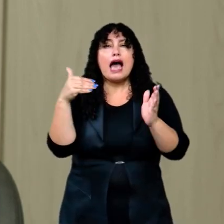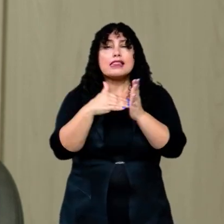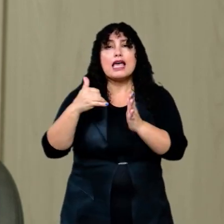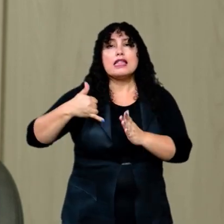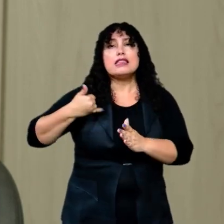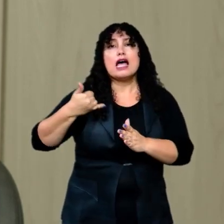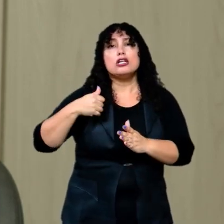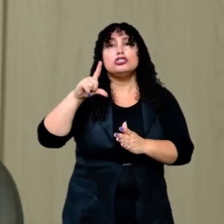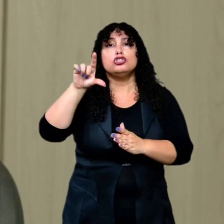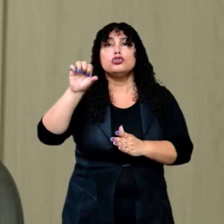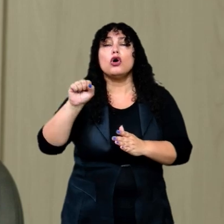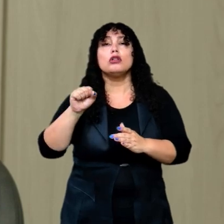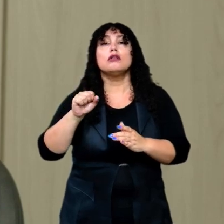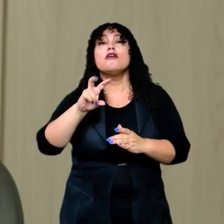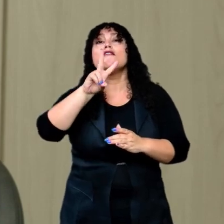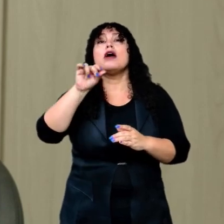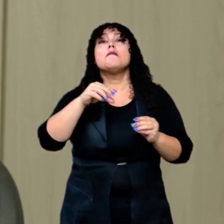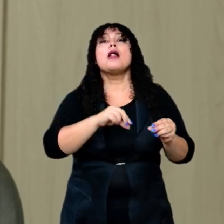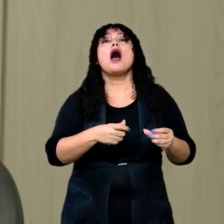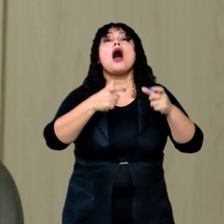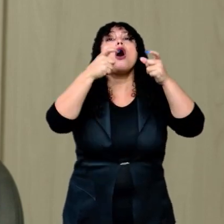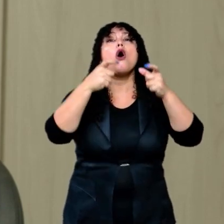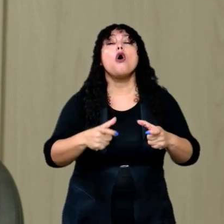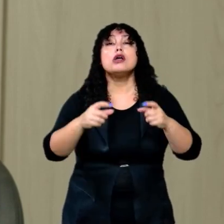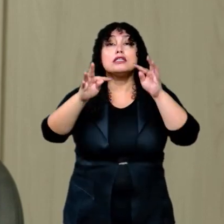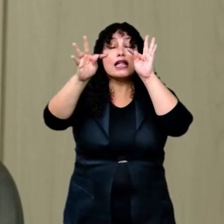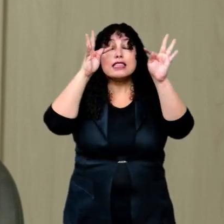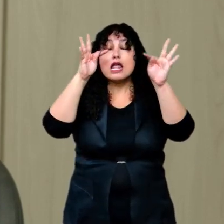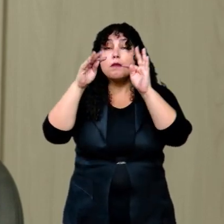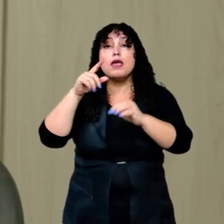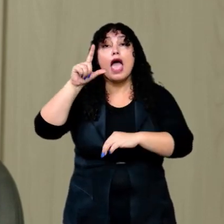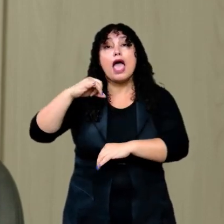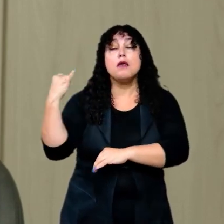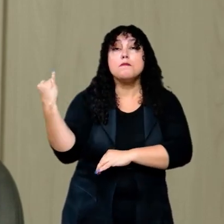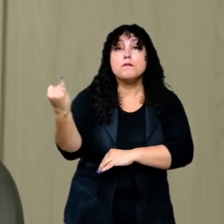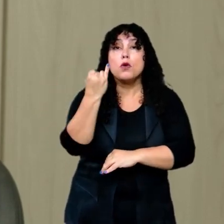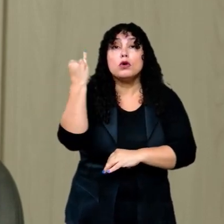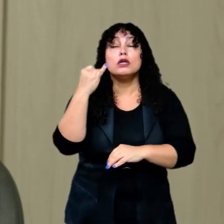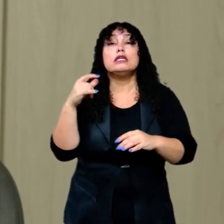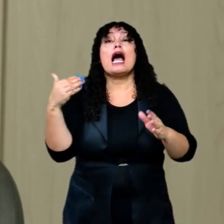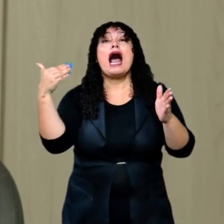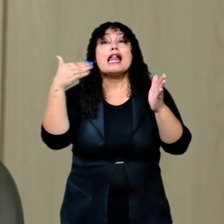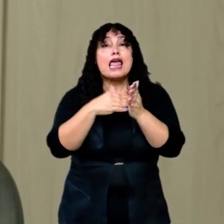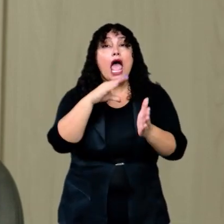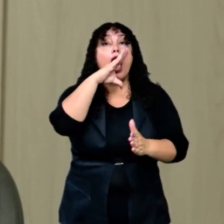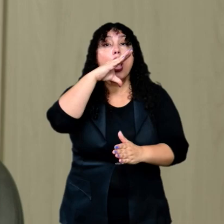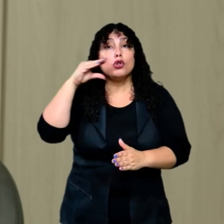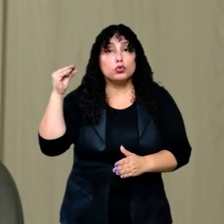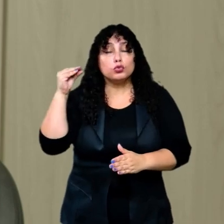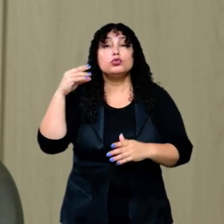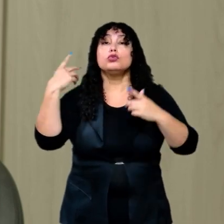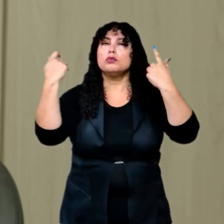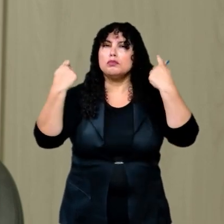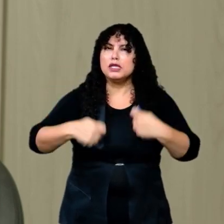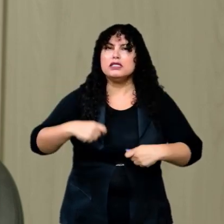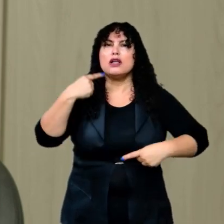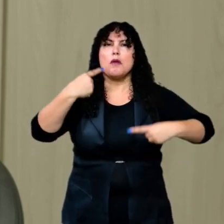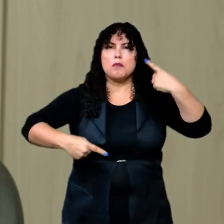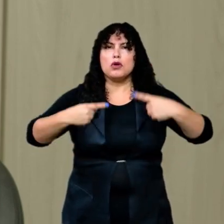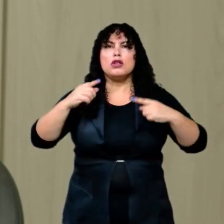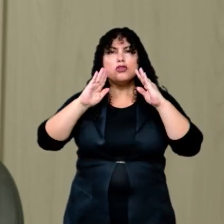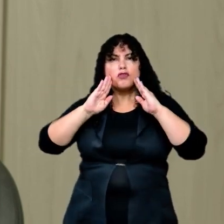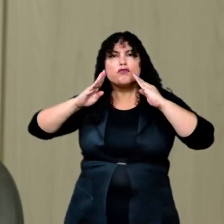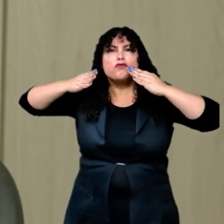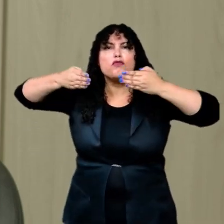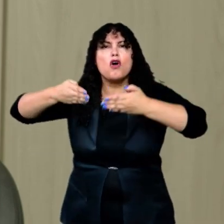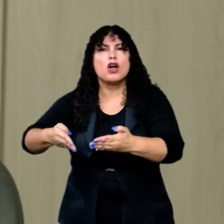para onde? Né? As terapias são fundamentais mesmo quando adultos. Né? A gente precisa de uma política voltada,